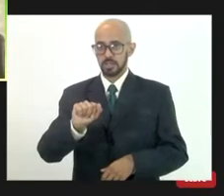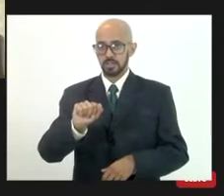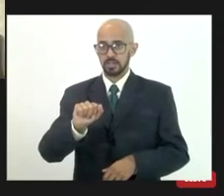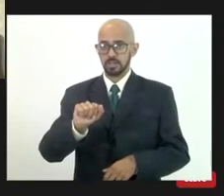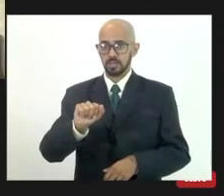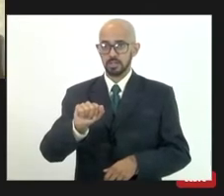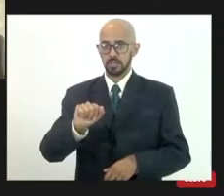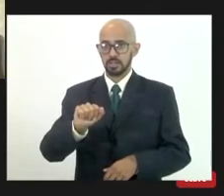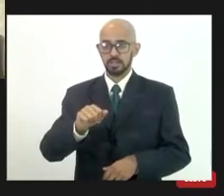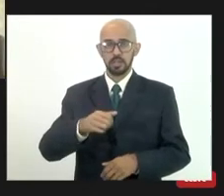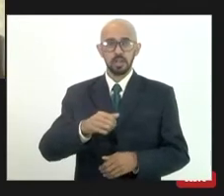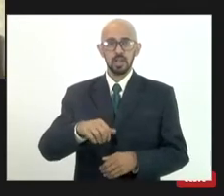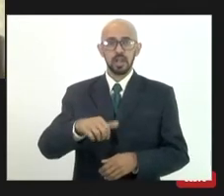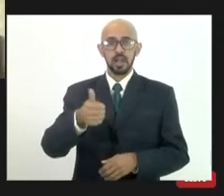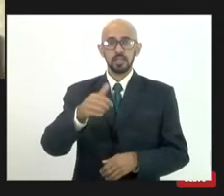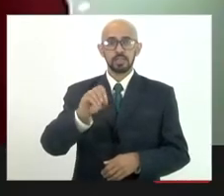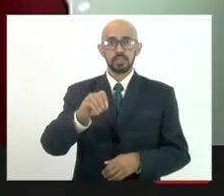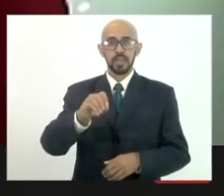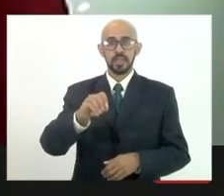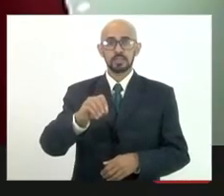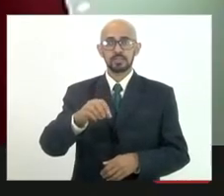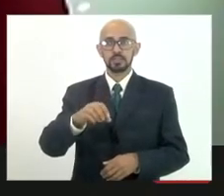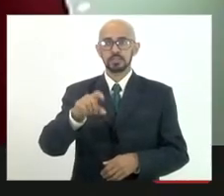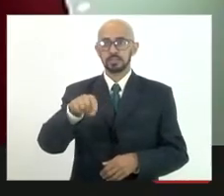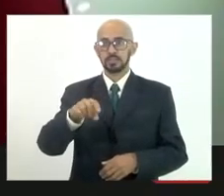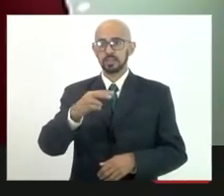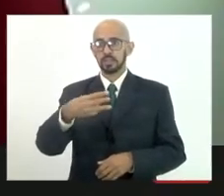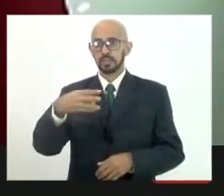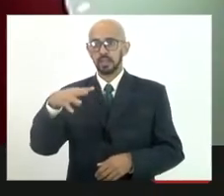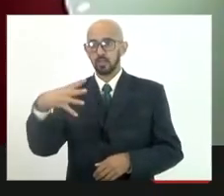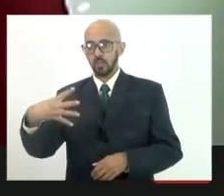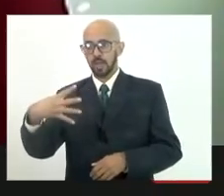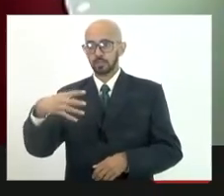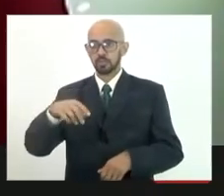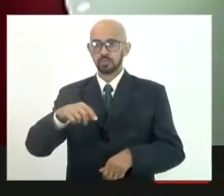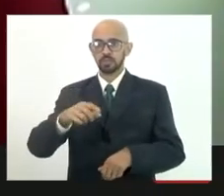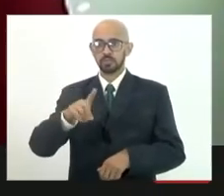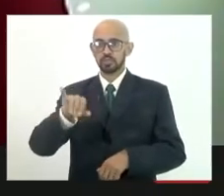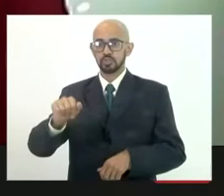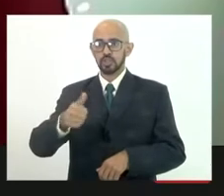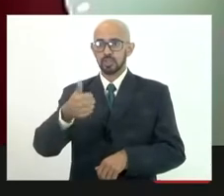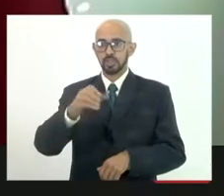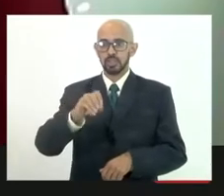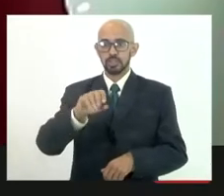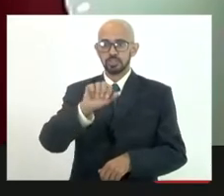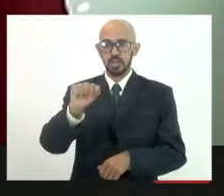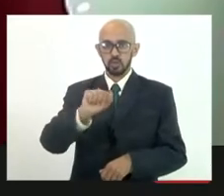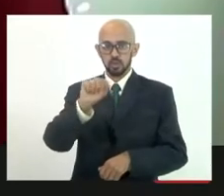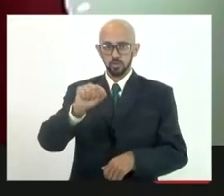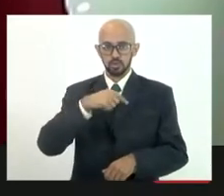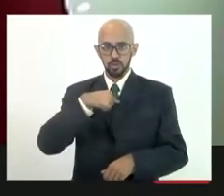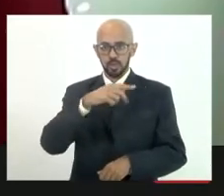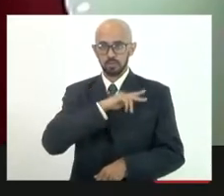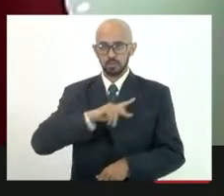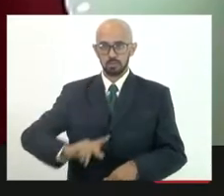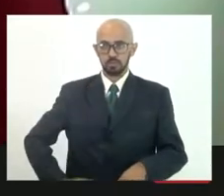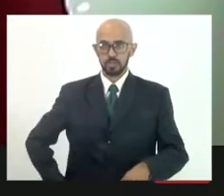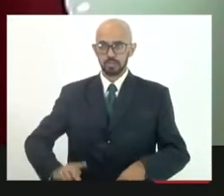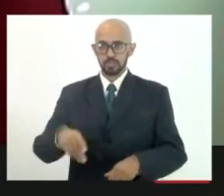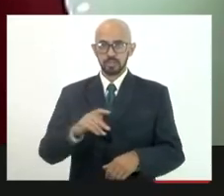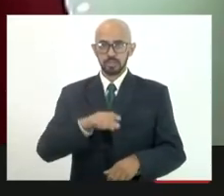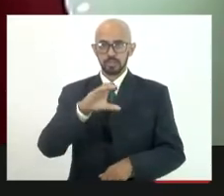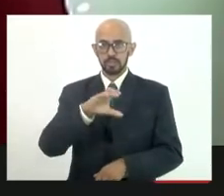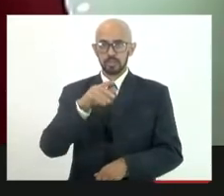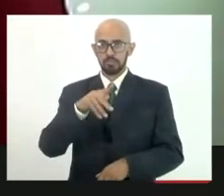às 10 horas e 34 minutos do dia 10 de agosto, na condição de presidente da Comissão Parlamentar de